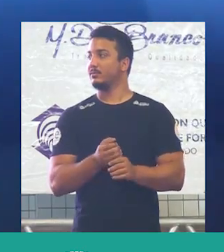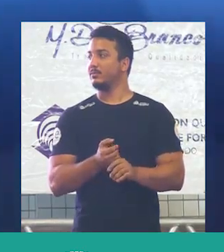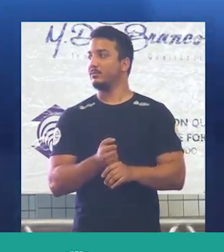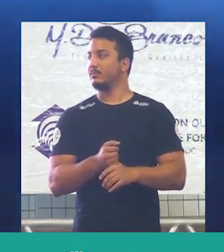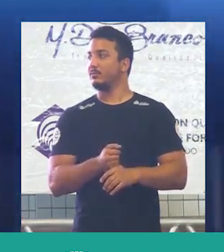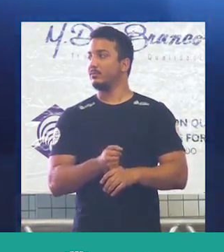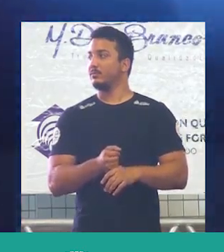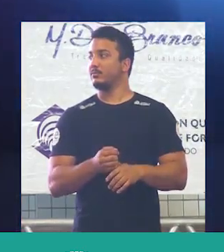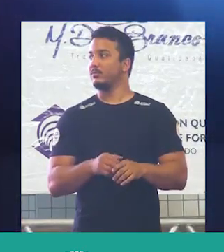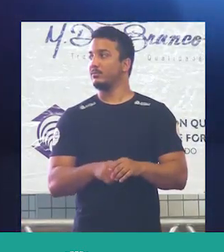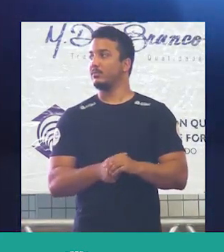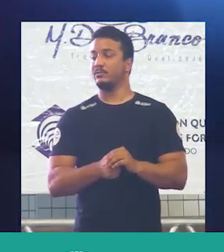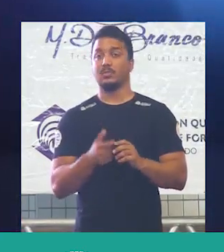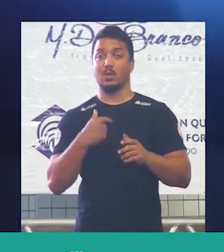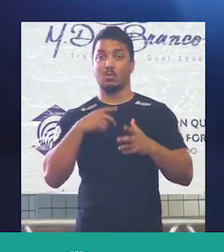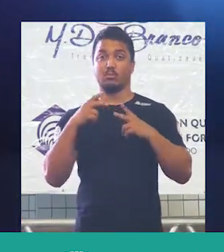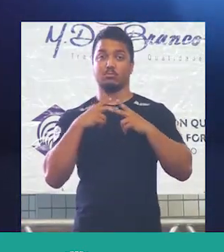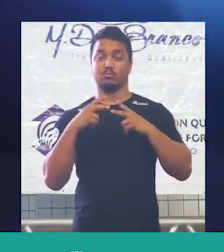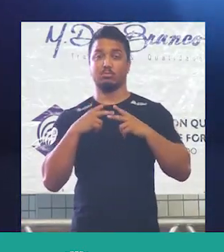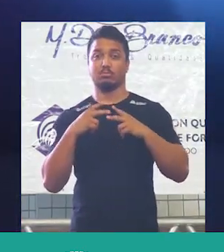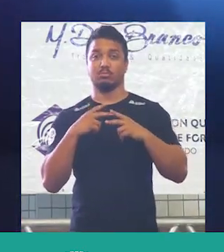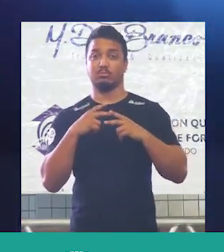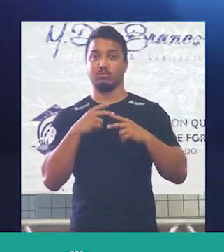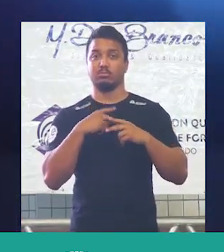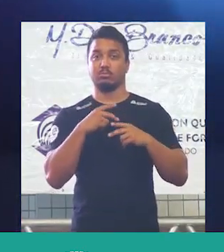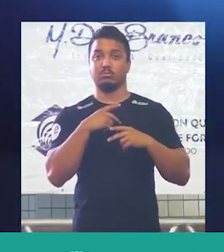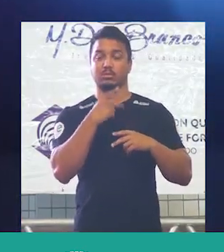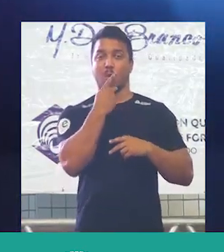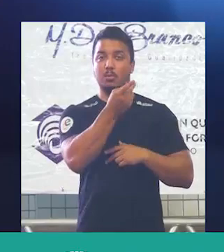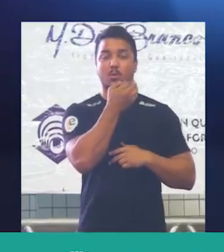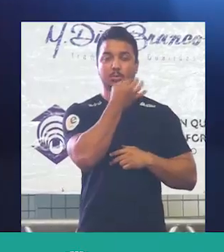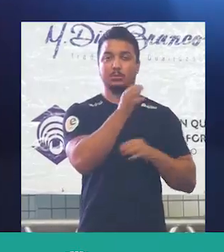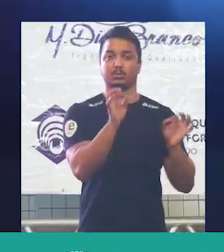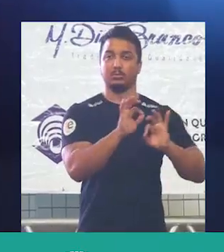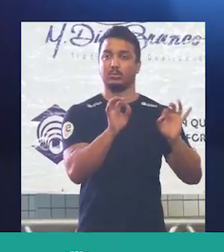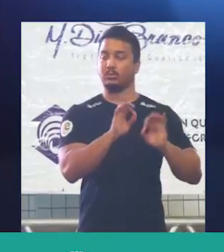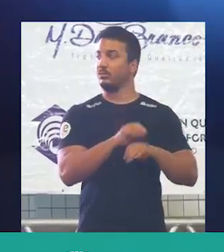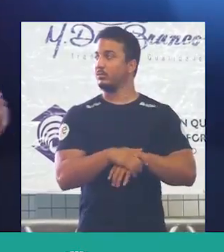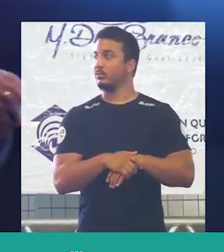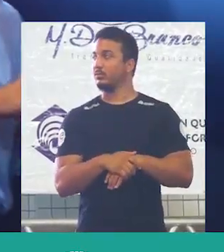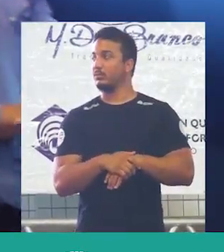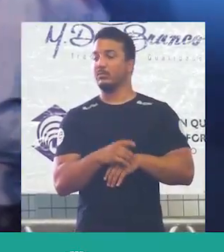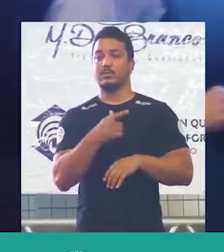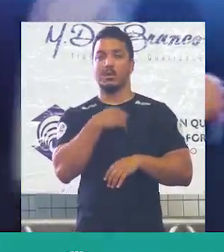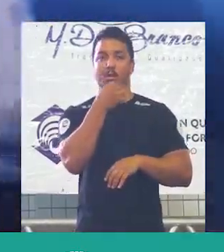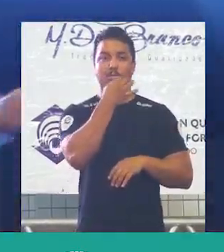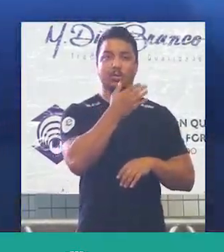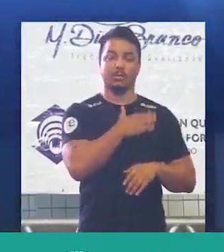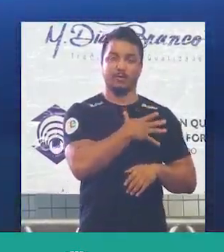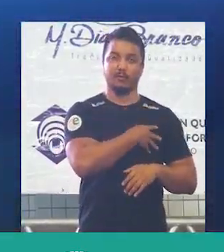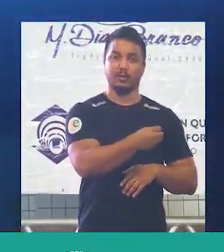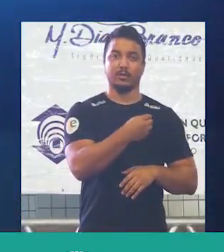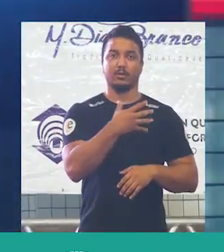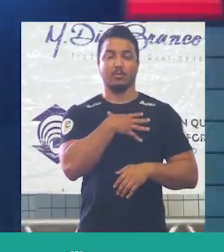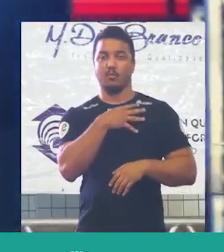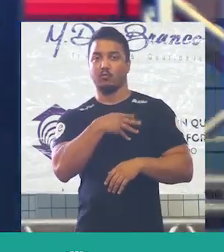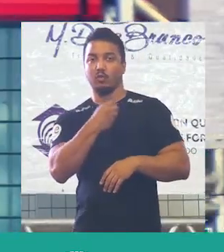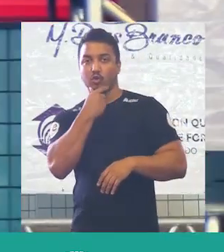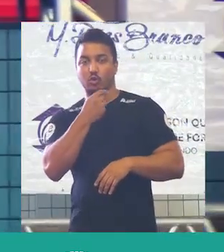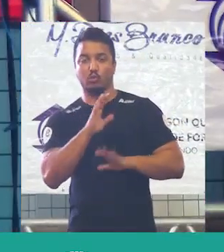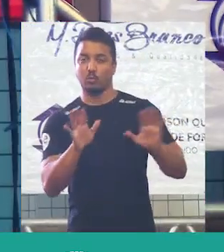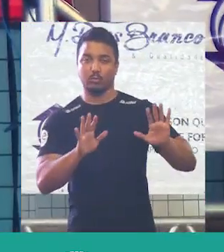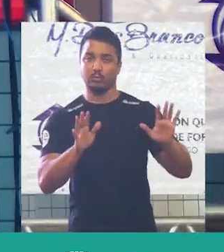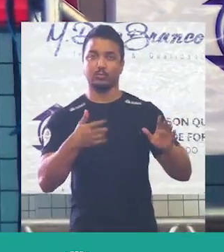nas universidades. Eu, particularmente, eu não dou a minha visão não, tá? Minha visão eu falo para o meu filho, para minha filha, até